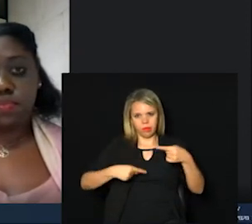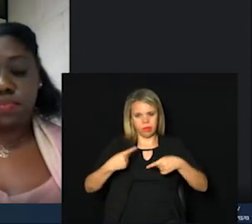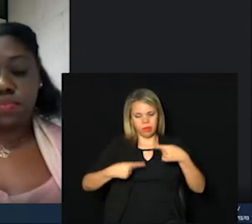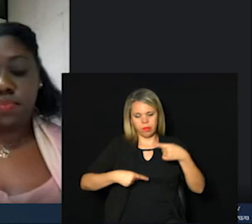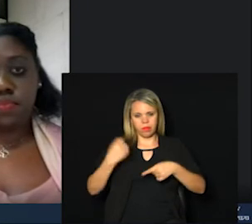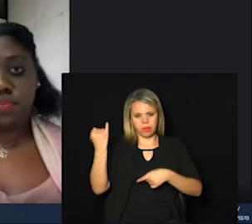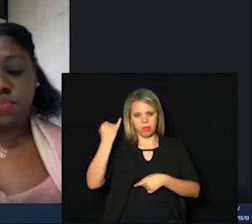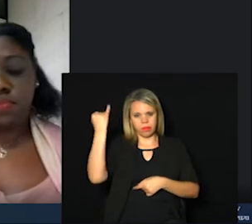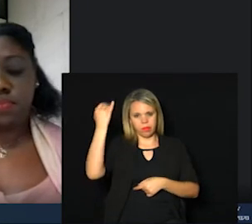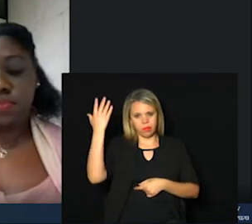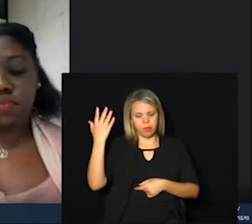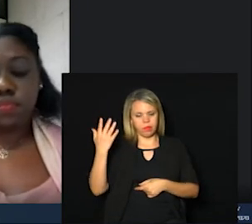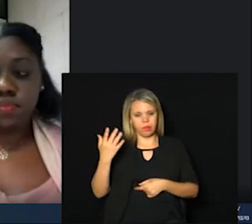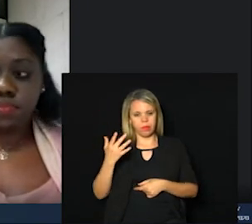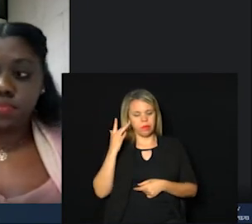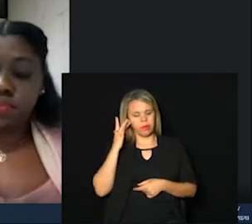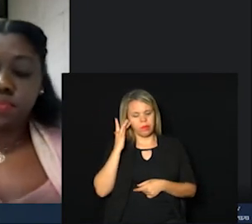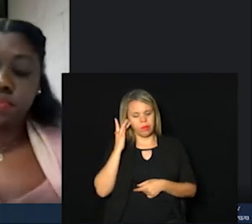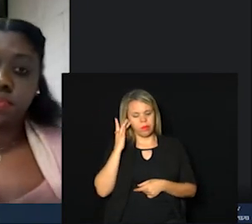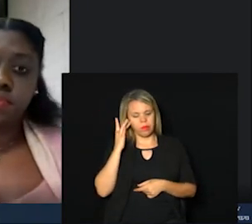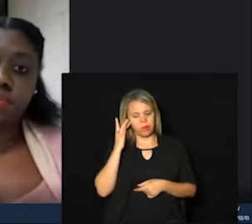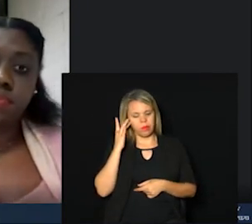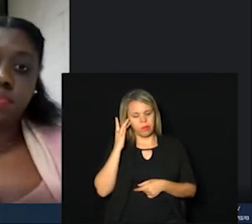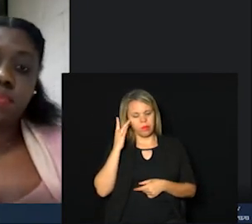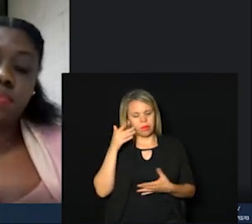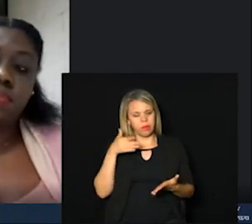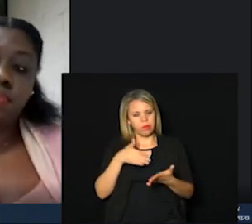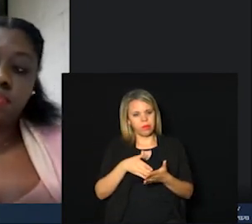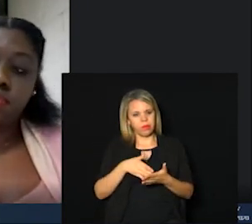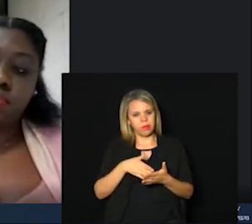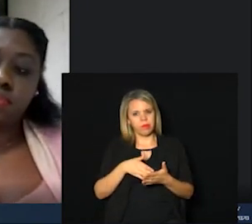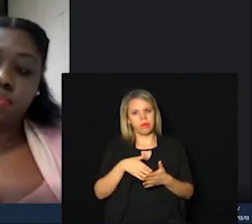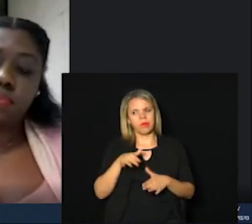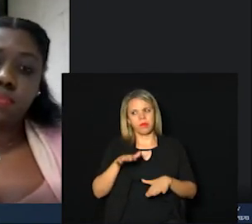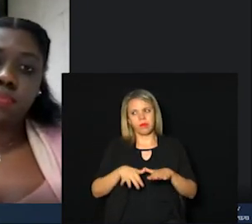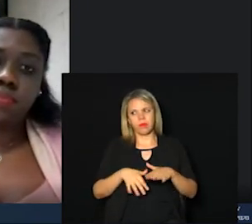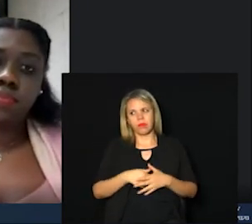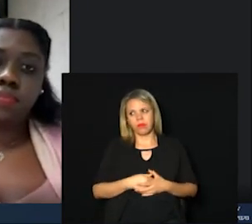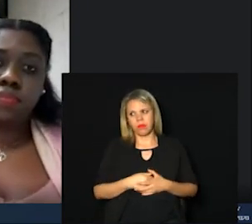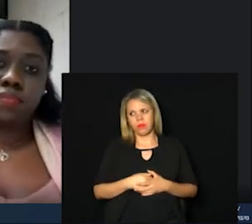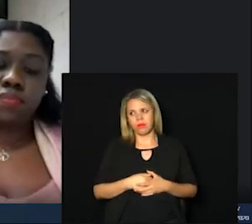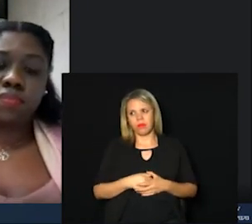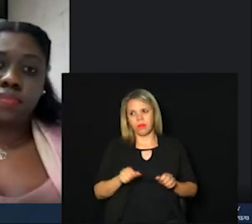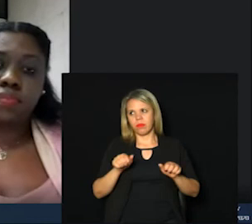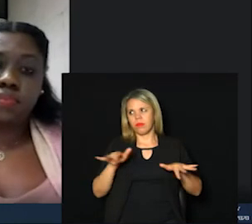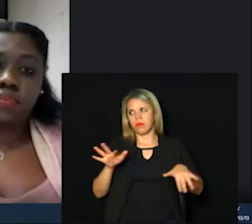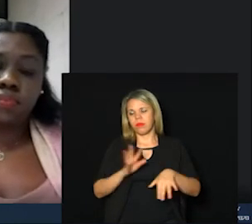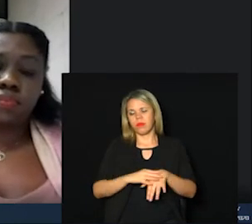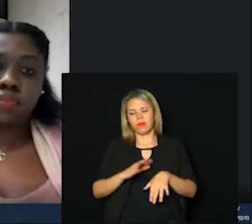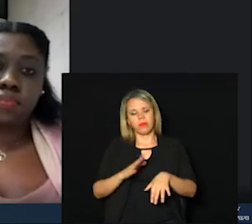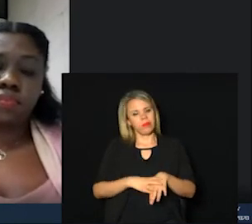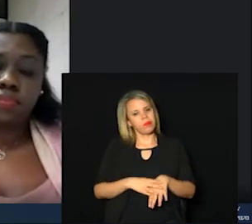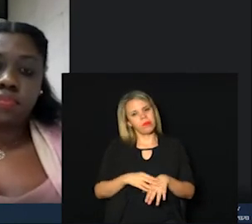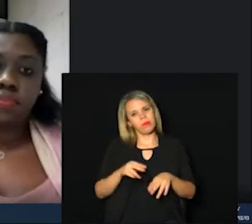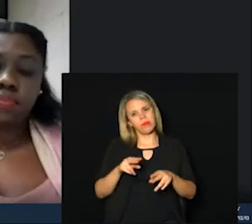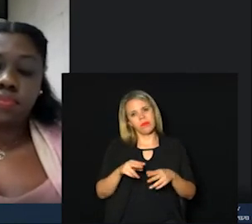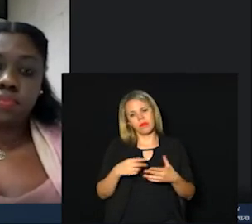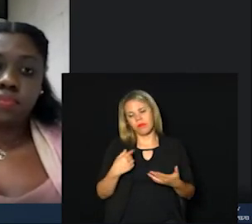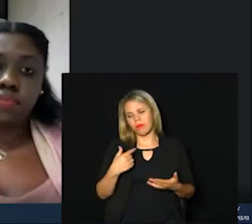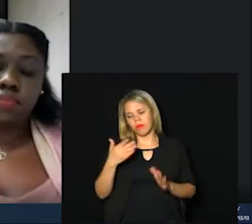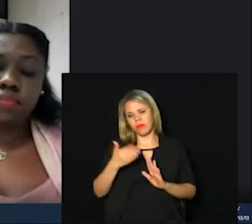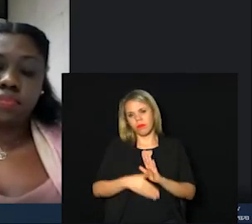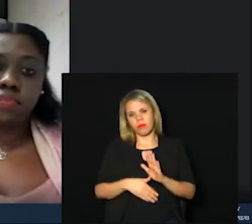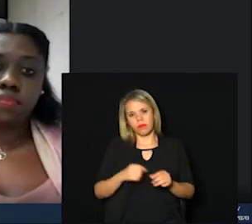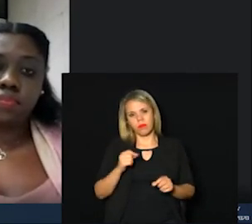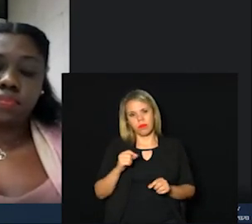importantes. Eu acho que essa limitação, né, da pandemia nos tem revelado